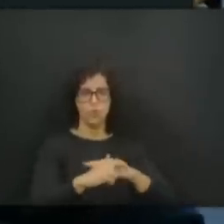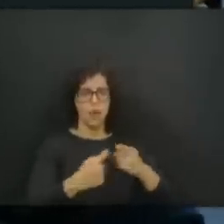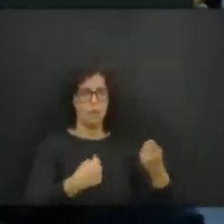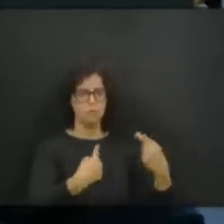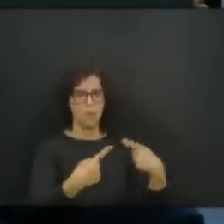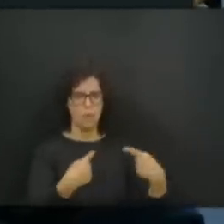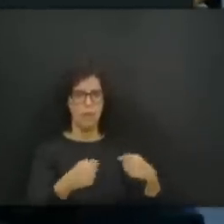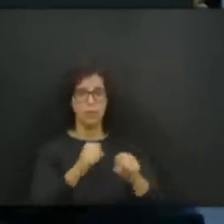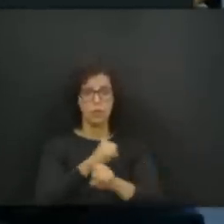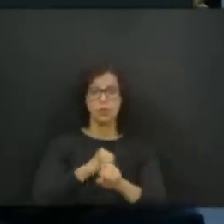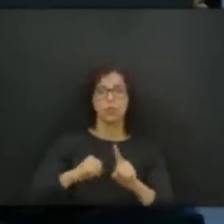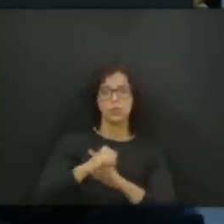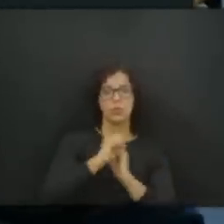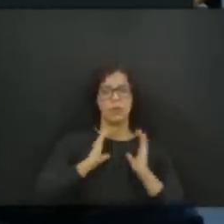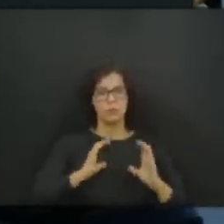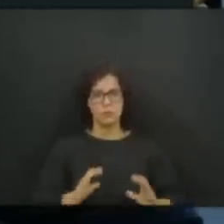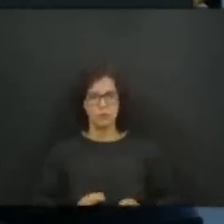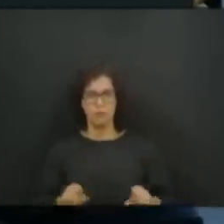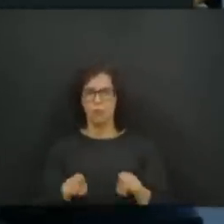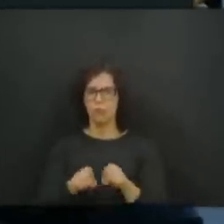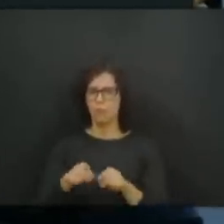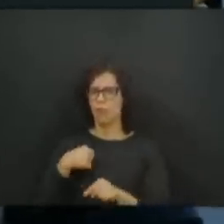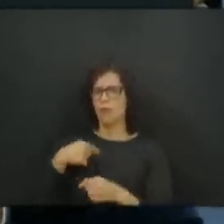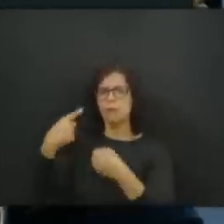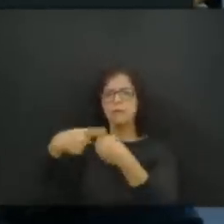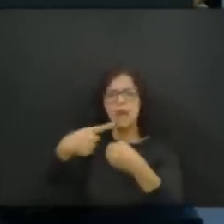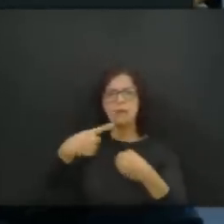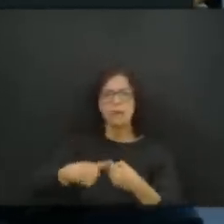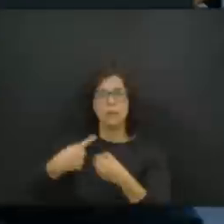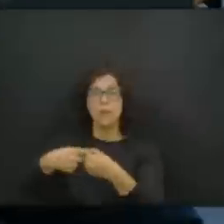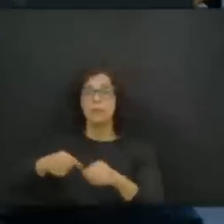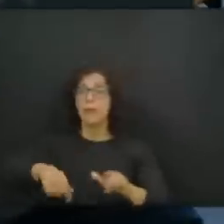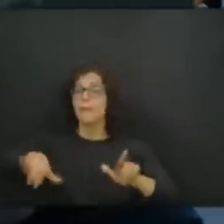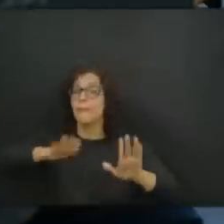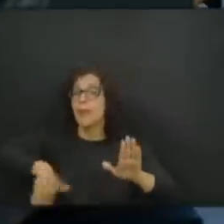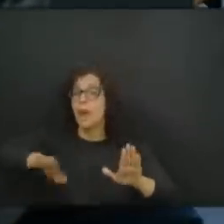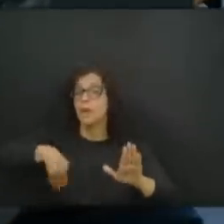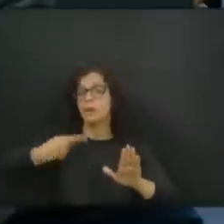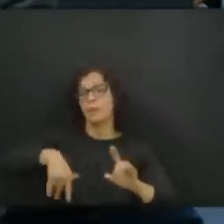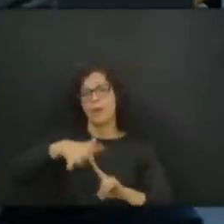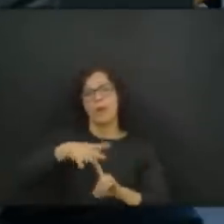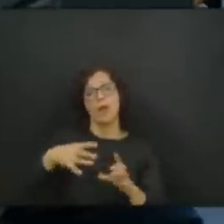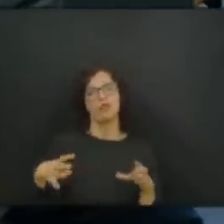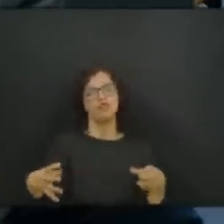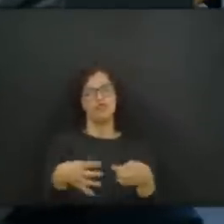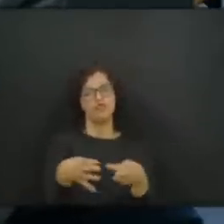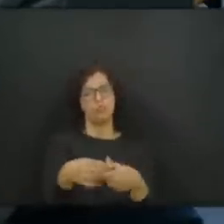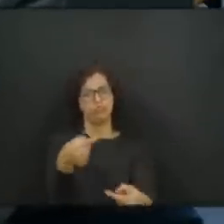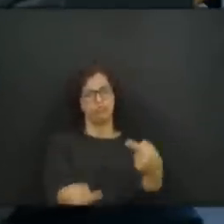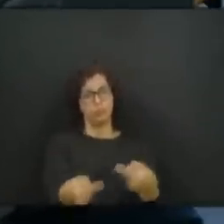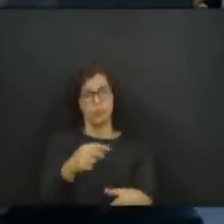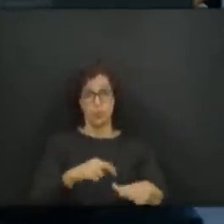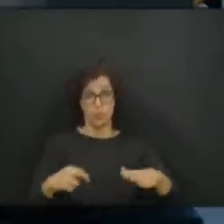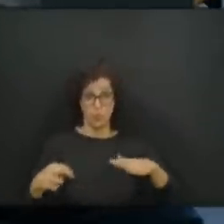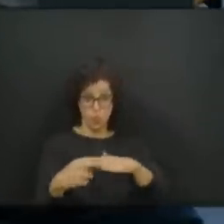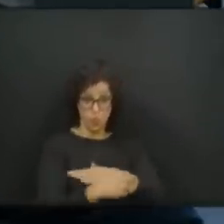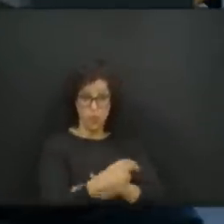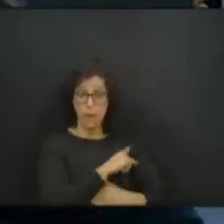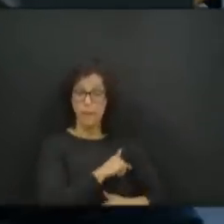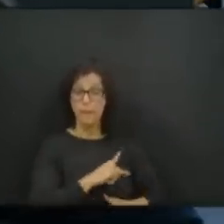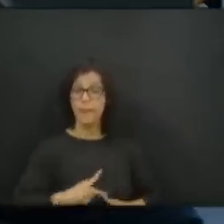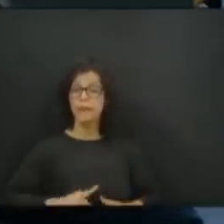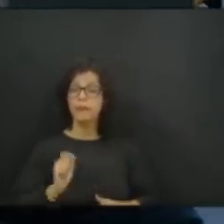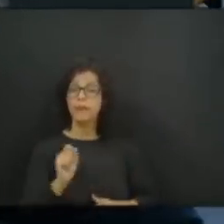com a sociedade civil com os municípios do litoral e lembrando também o próprio conselho é presidido